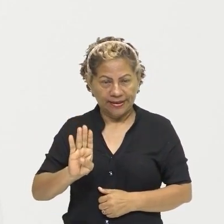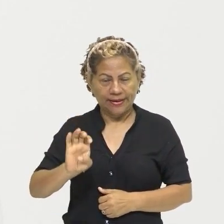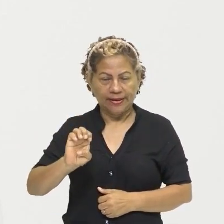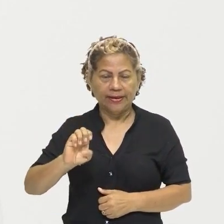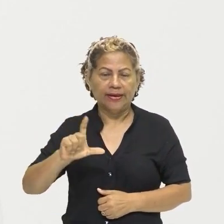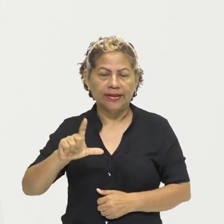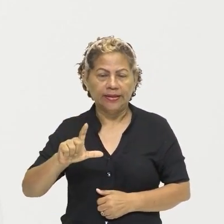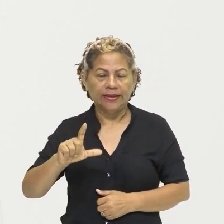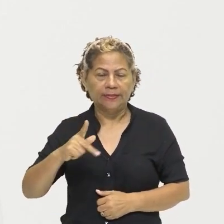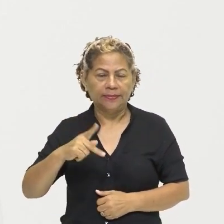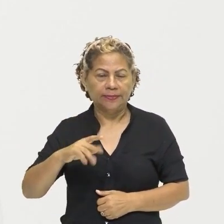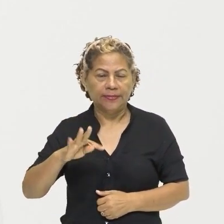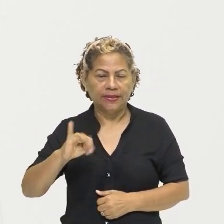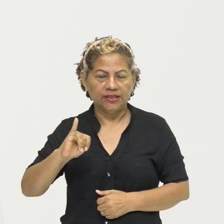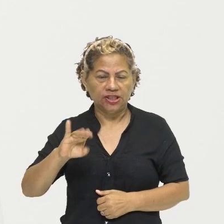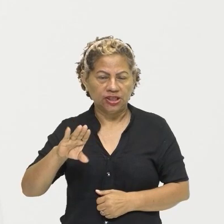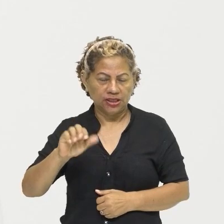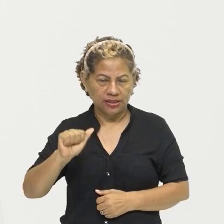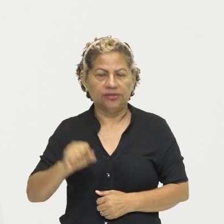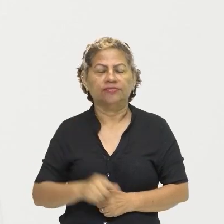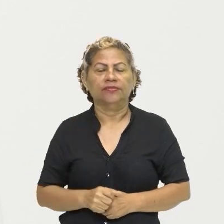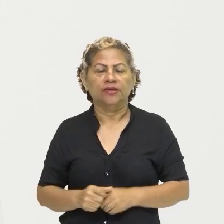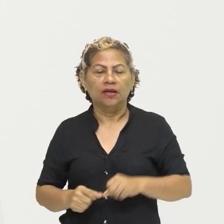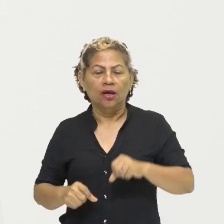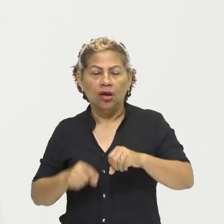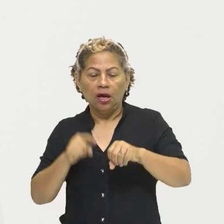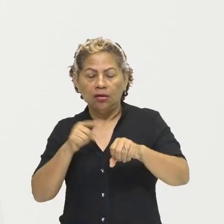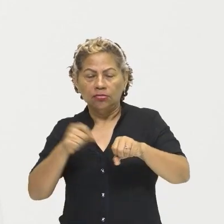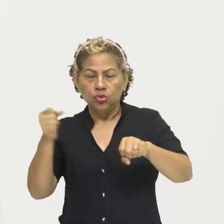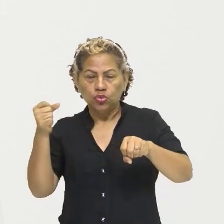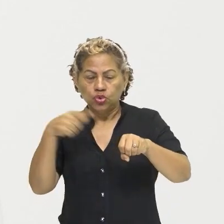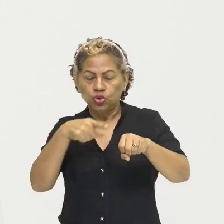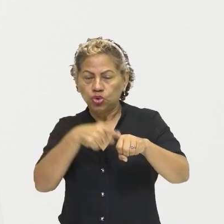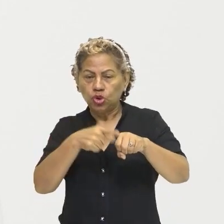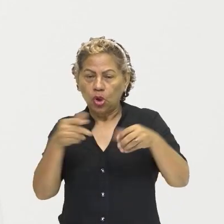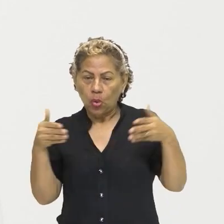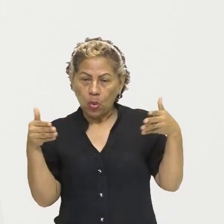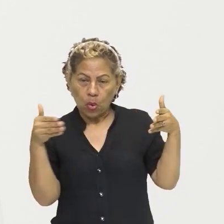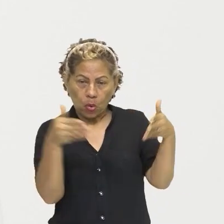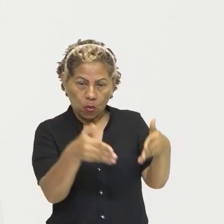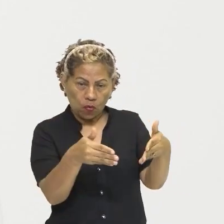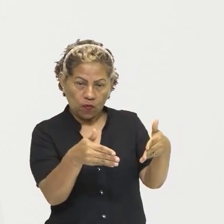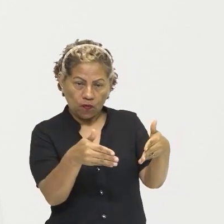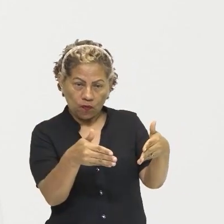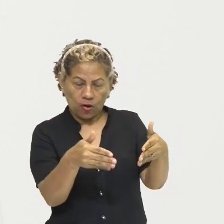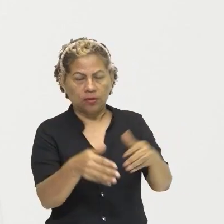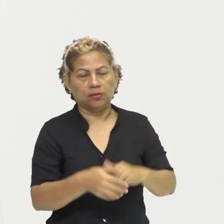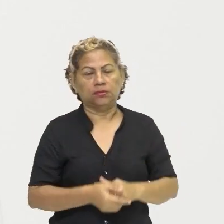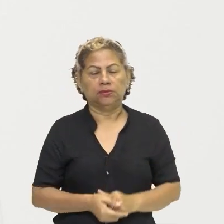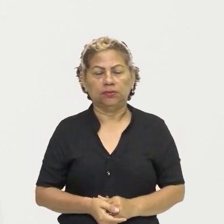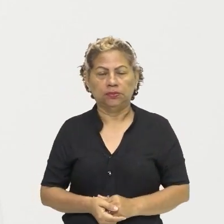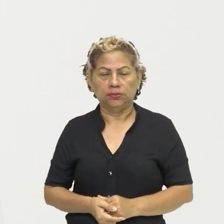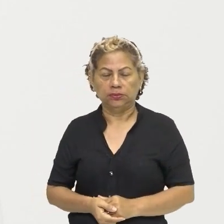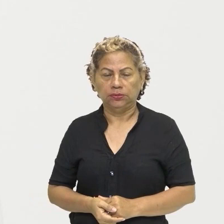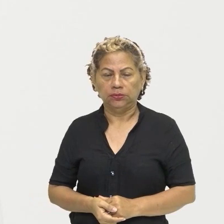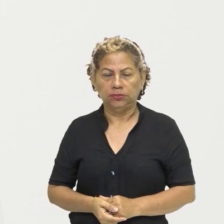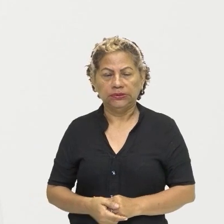elípticas com o Sol em um dos focos dessa elipse.